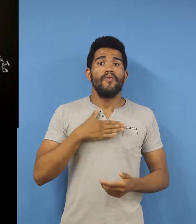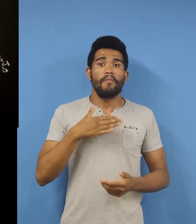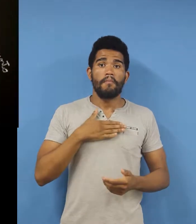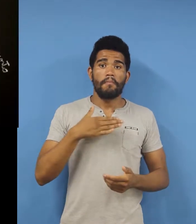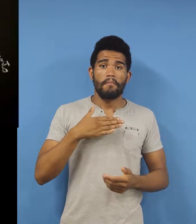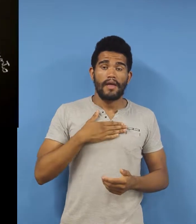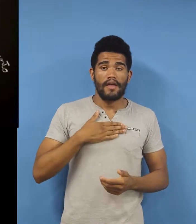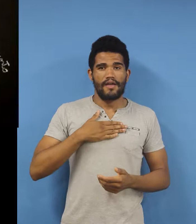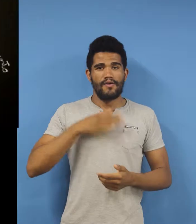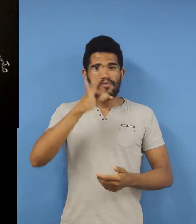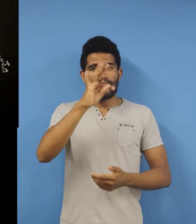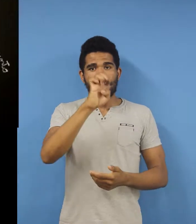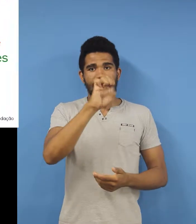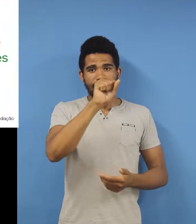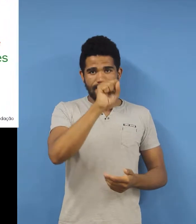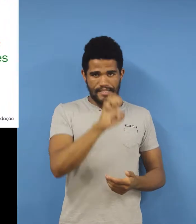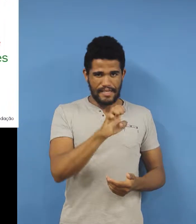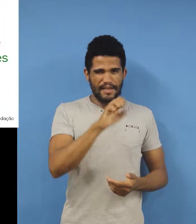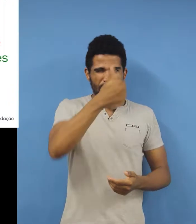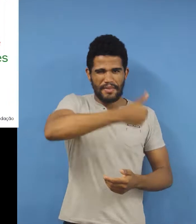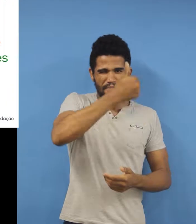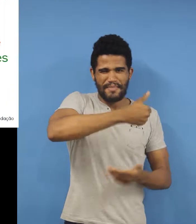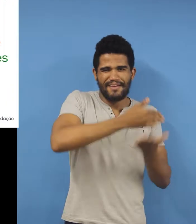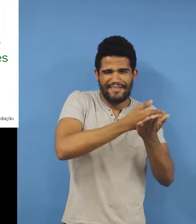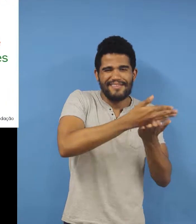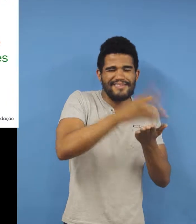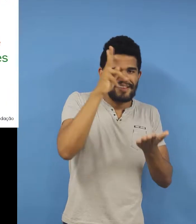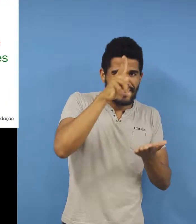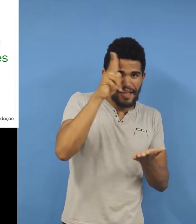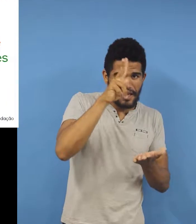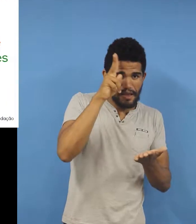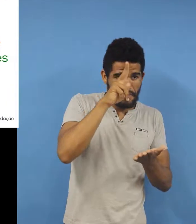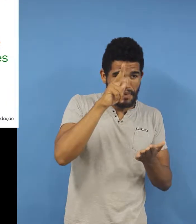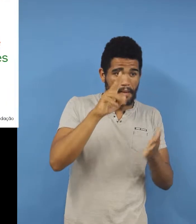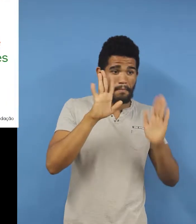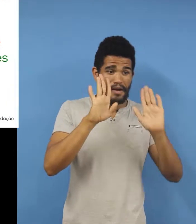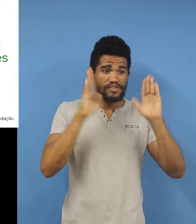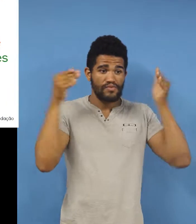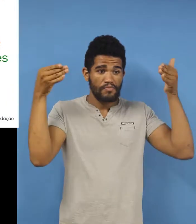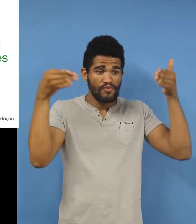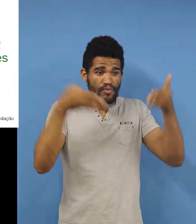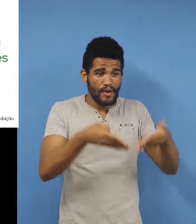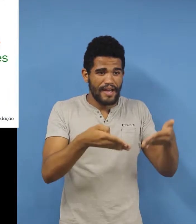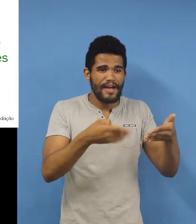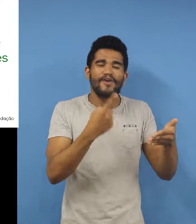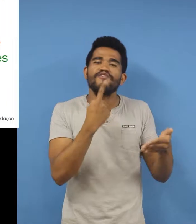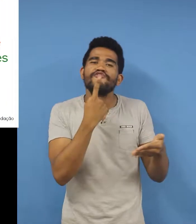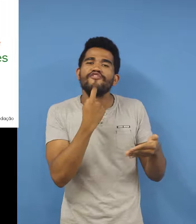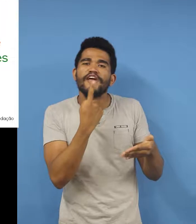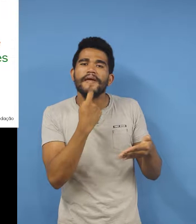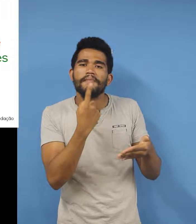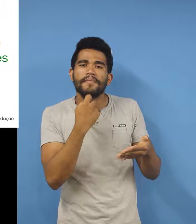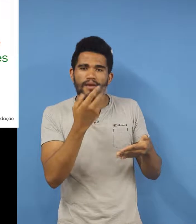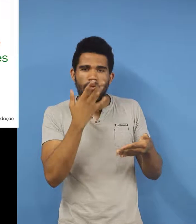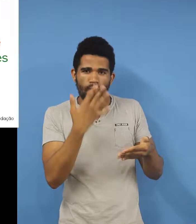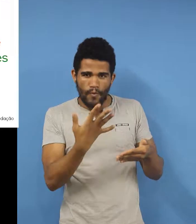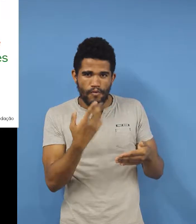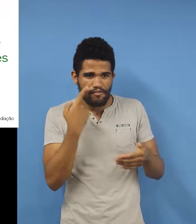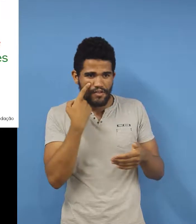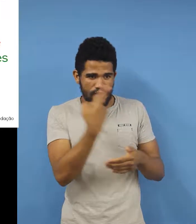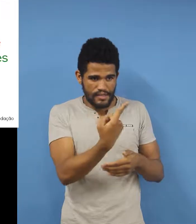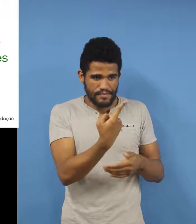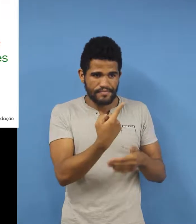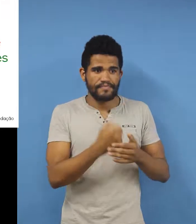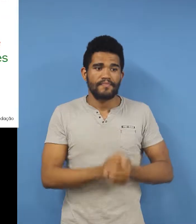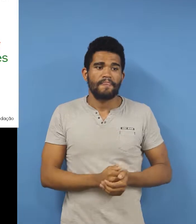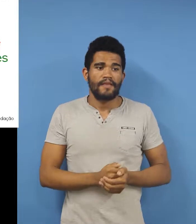estética, certo? Eu vou colocar para vocês na tela, aparece aí a minha tese, o meu parágrafo de introdução, certo? Mas nós